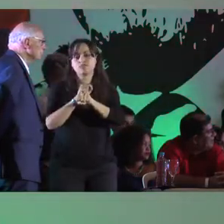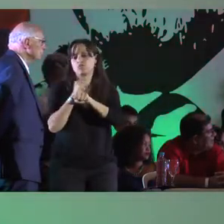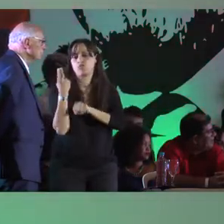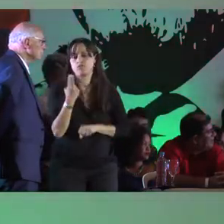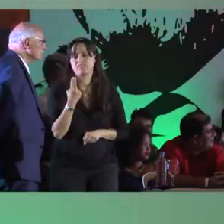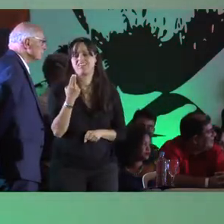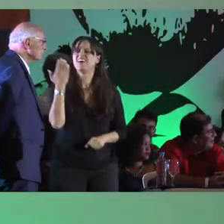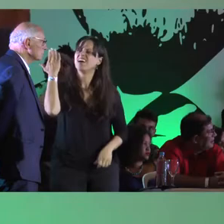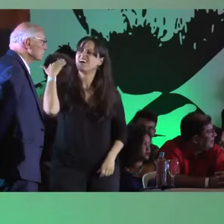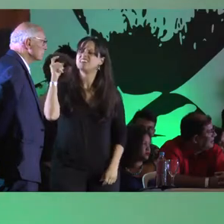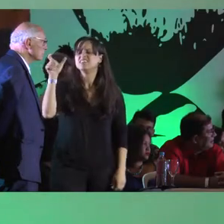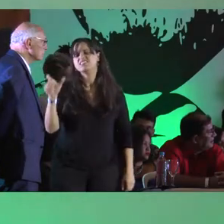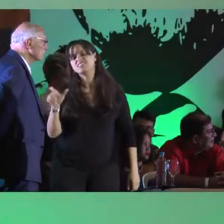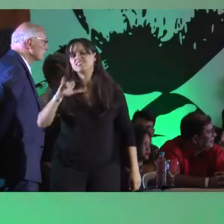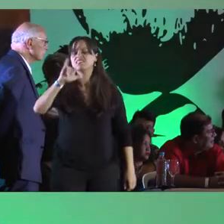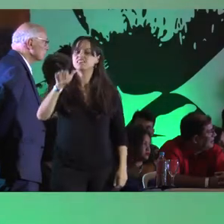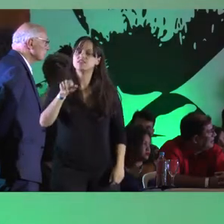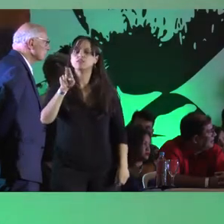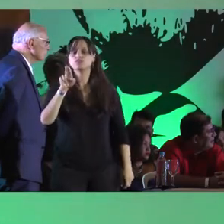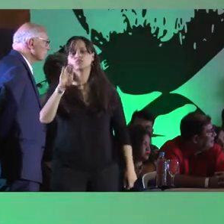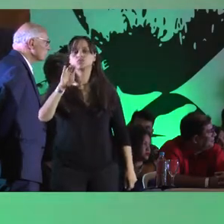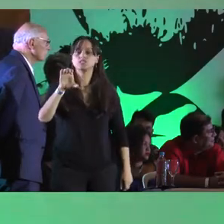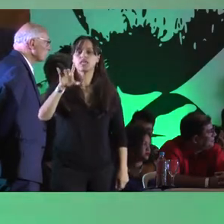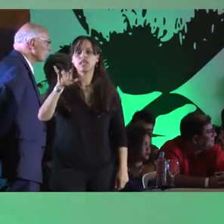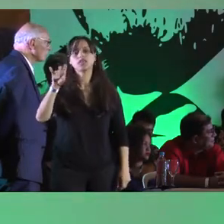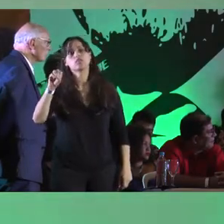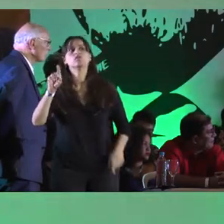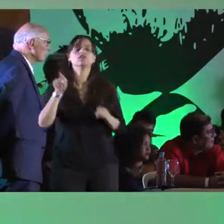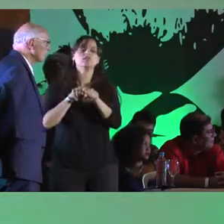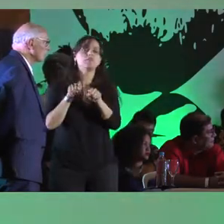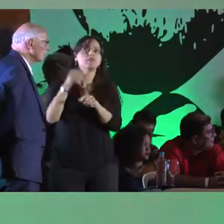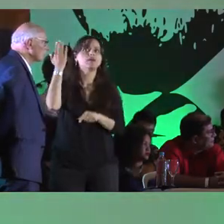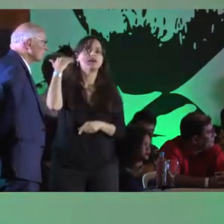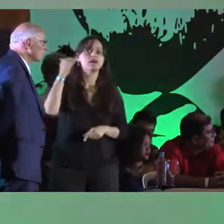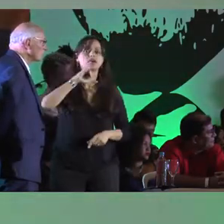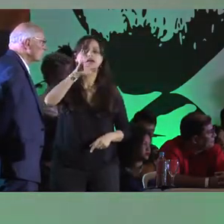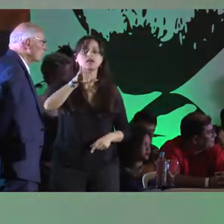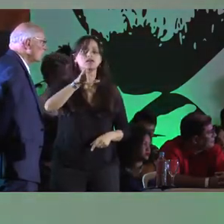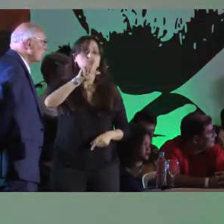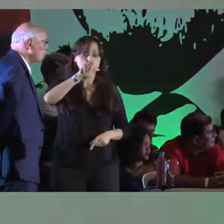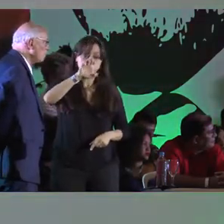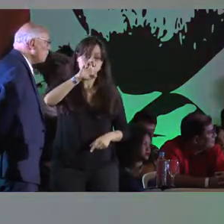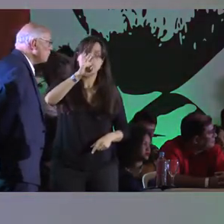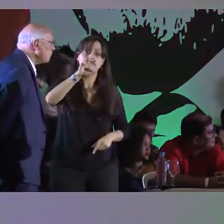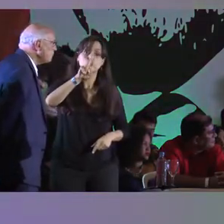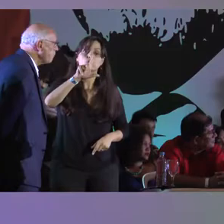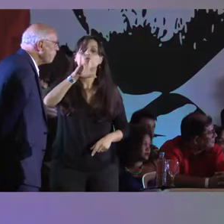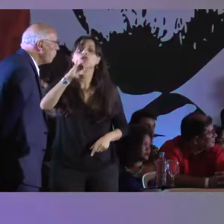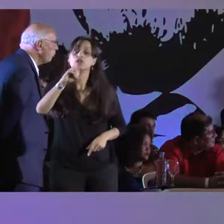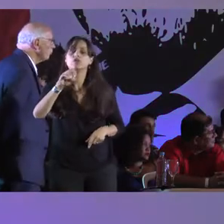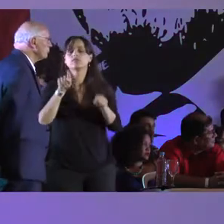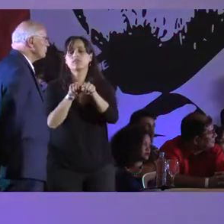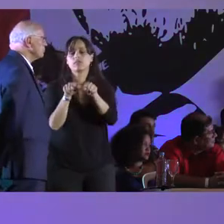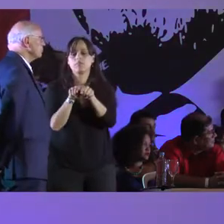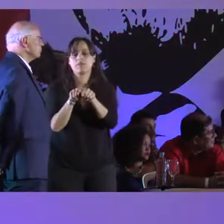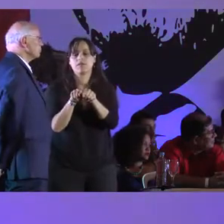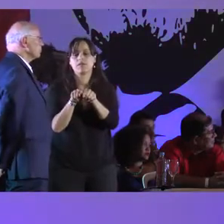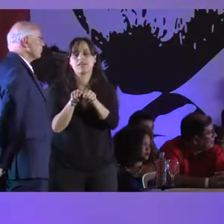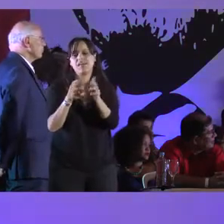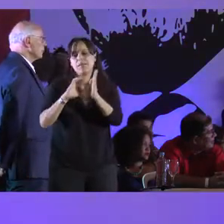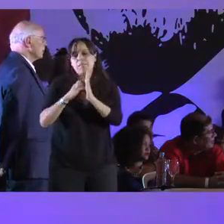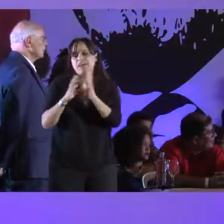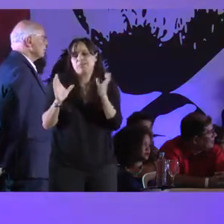era o Juscelino. Quando levaram o Getúlio à morte, o Getúlio também, o partido não tinha metade